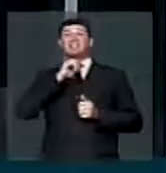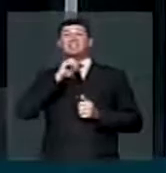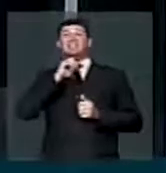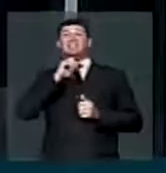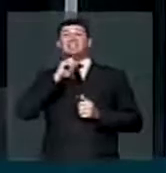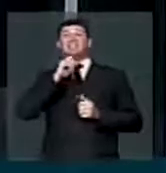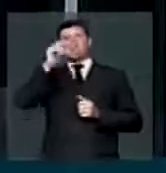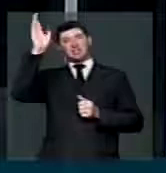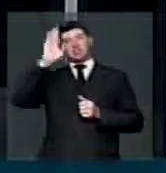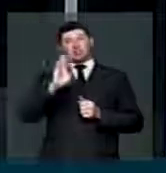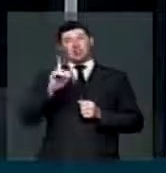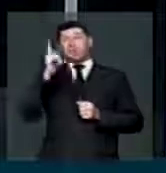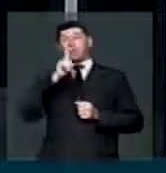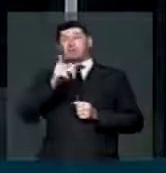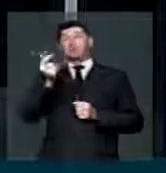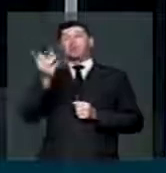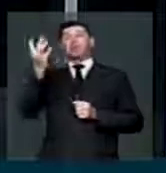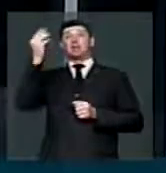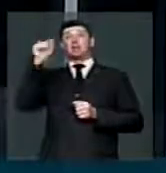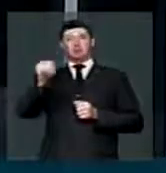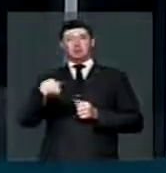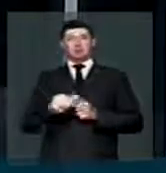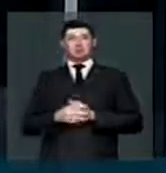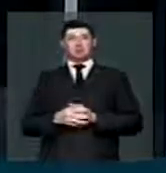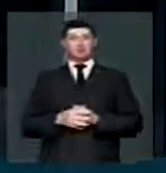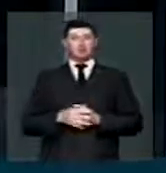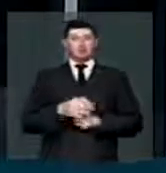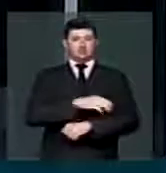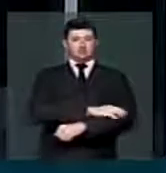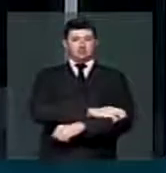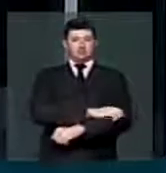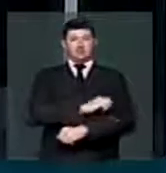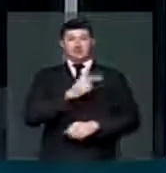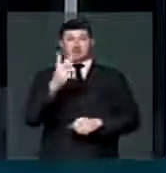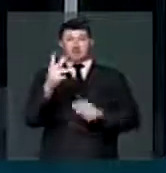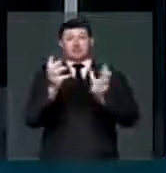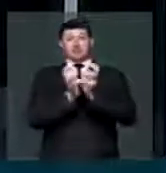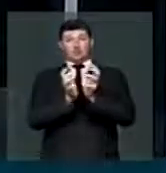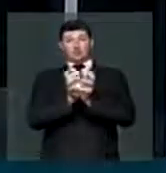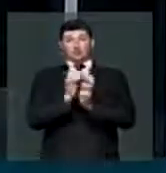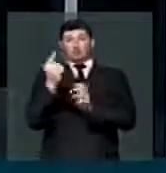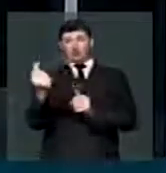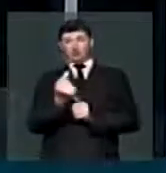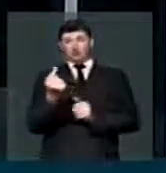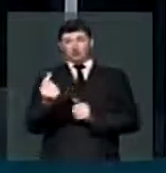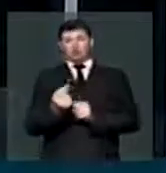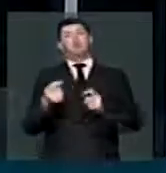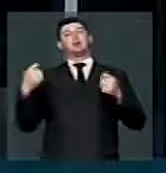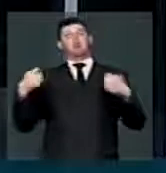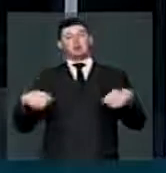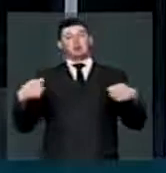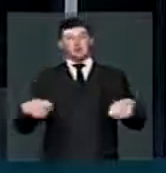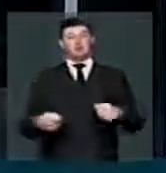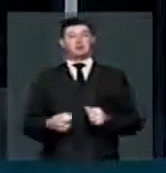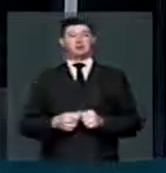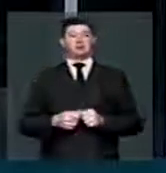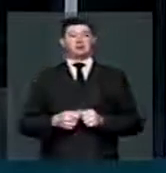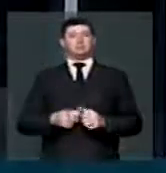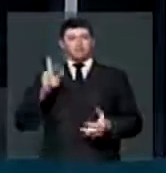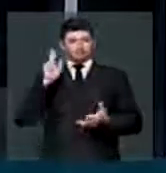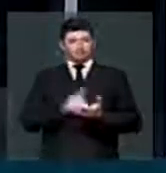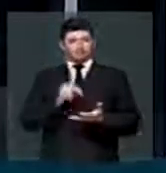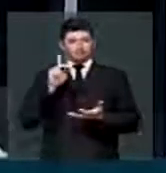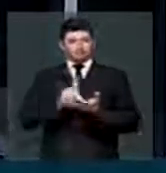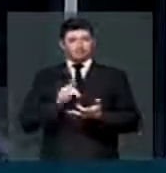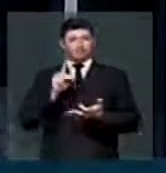ninguém mais no Brasil ganha com isso. Esses 3 setores sozinhos, que dependem